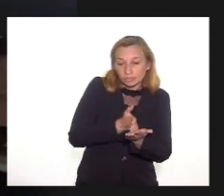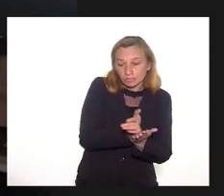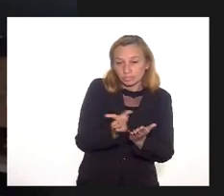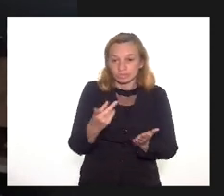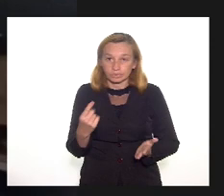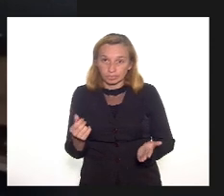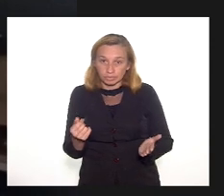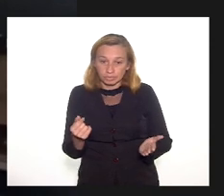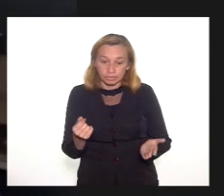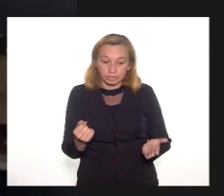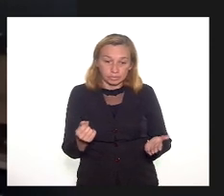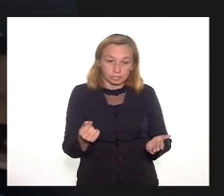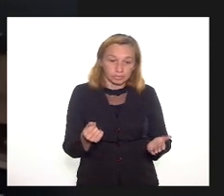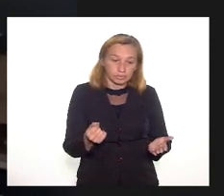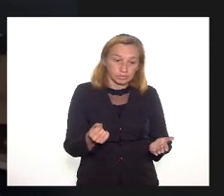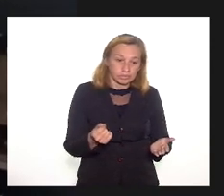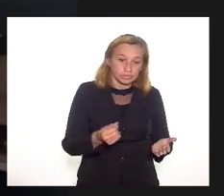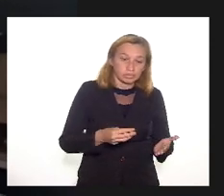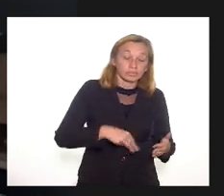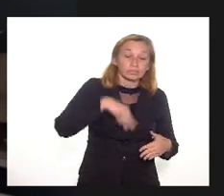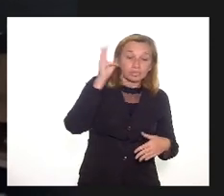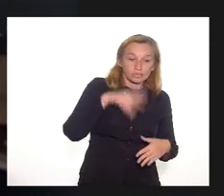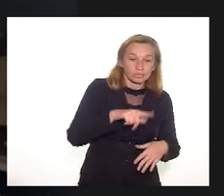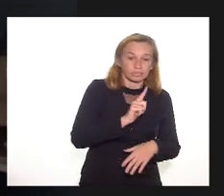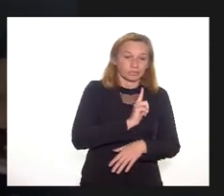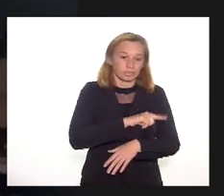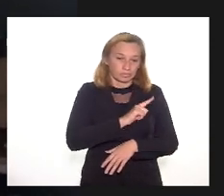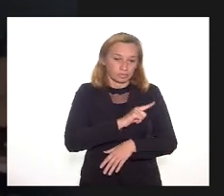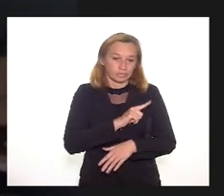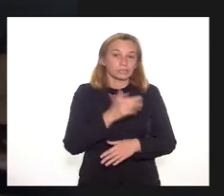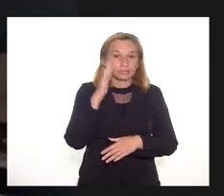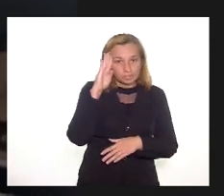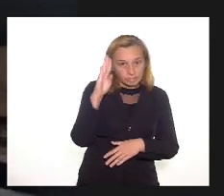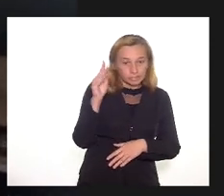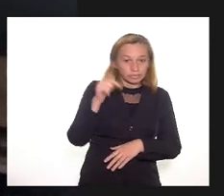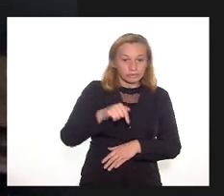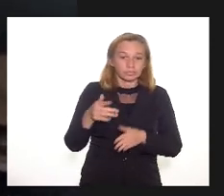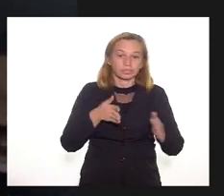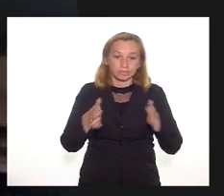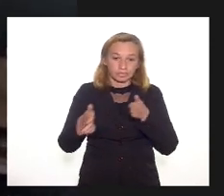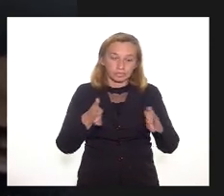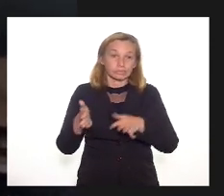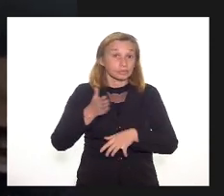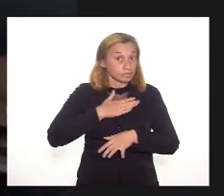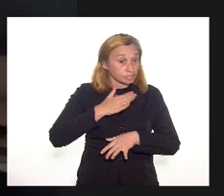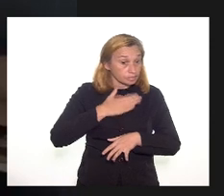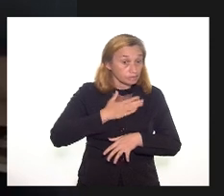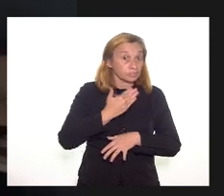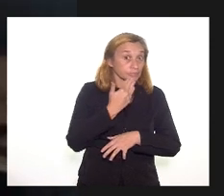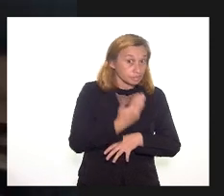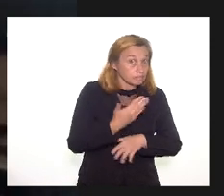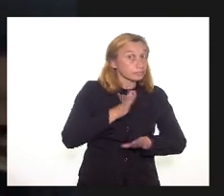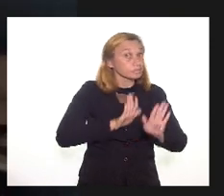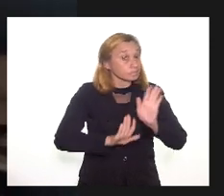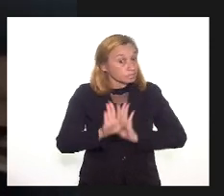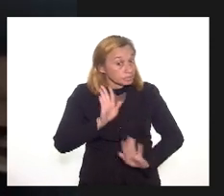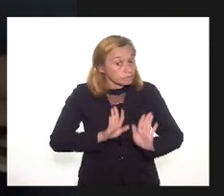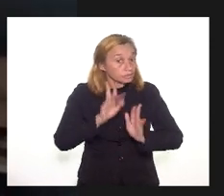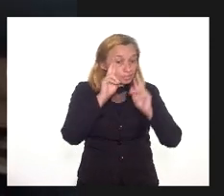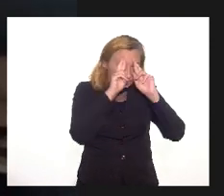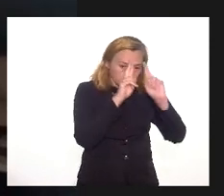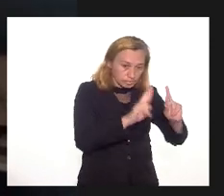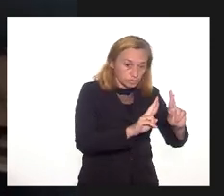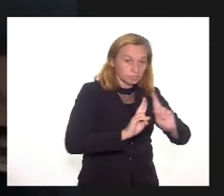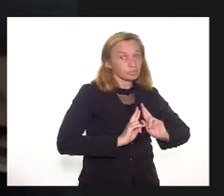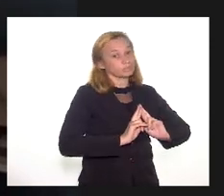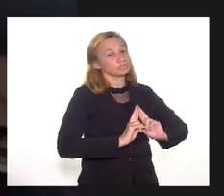recurso, seja quem for o gestor, mas principalmente aqui durante o meu período eu peço esse cuidado e esse respeito à